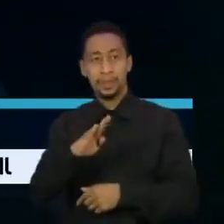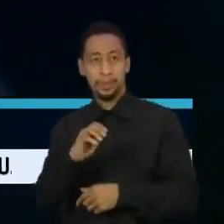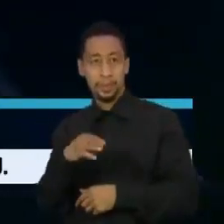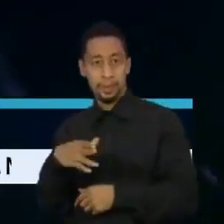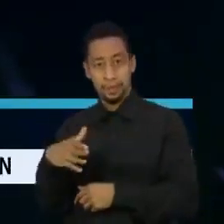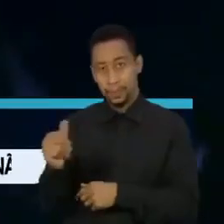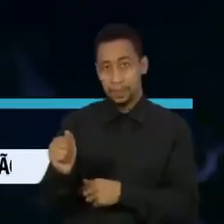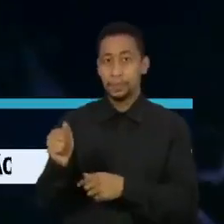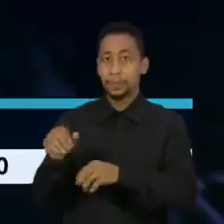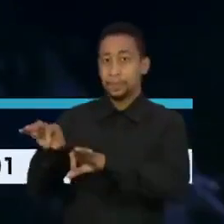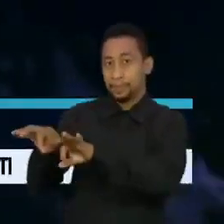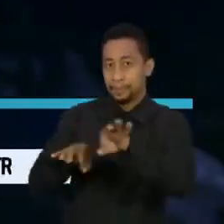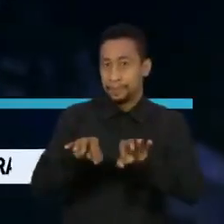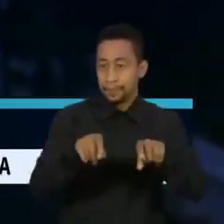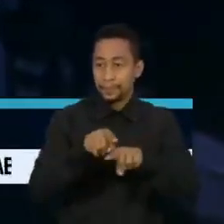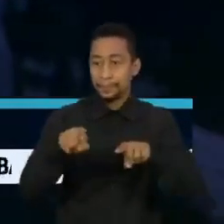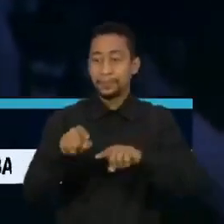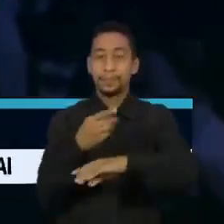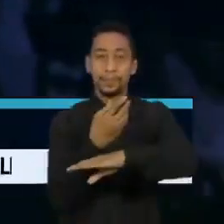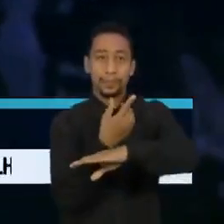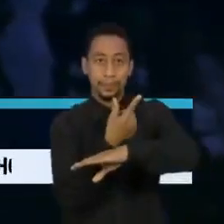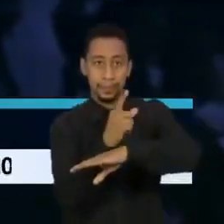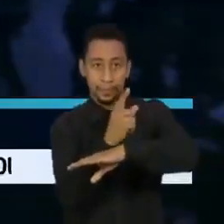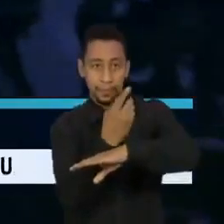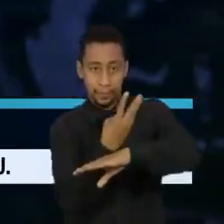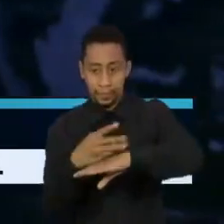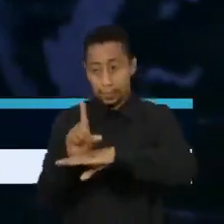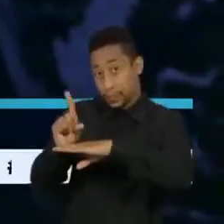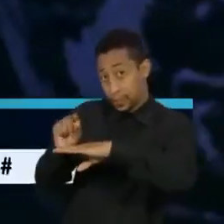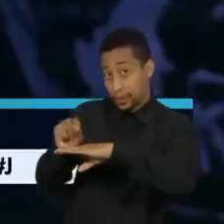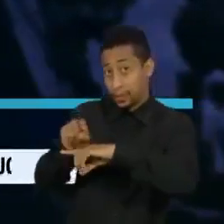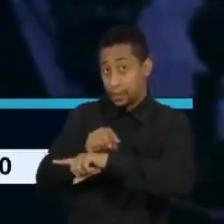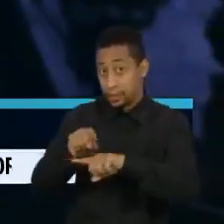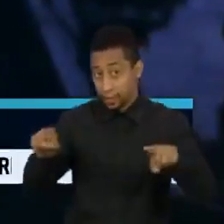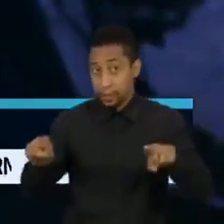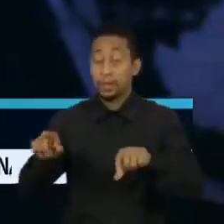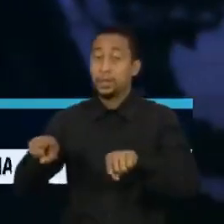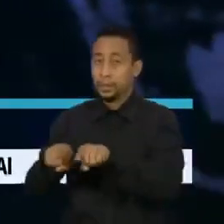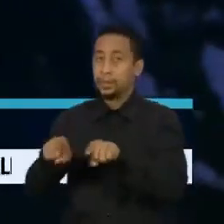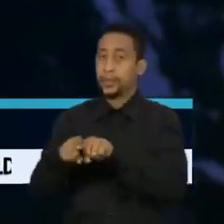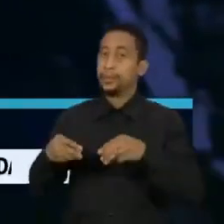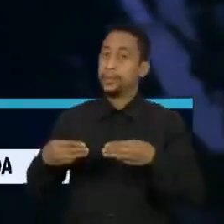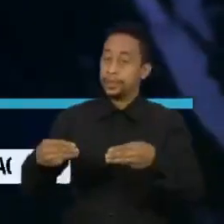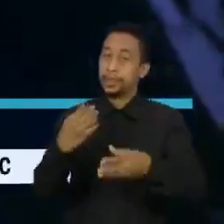o prazo conta a partir da notificação no Ministério do meio ambiente que ainda não aconteceu